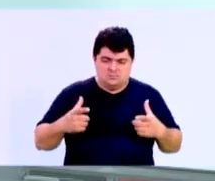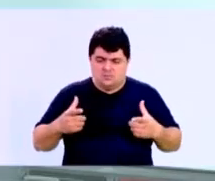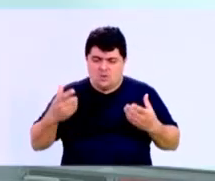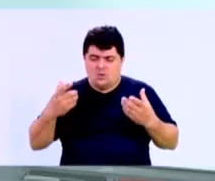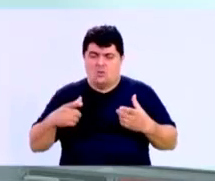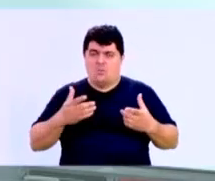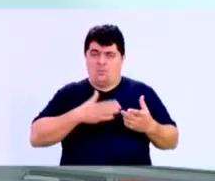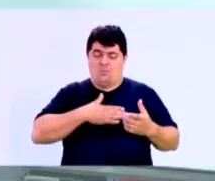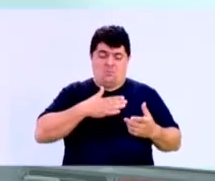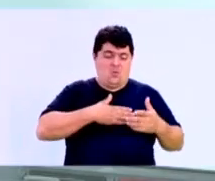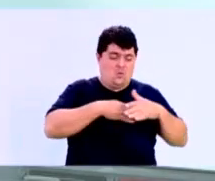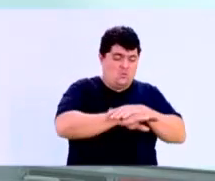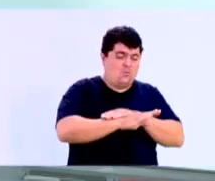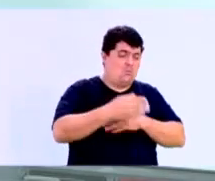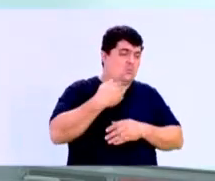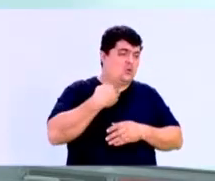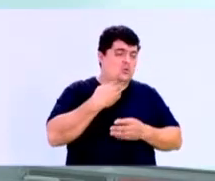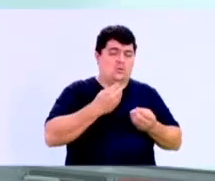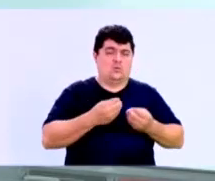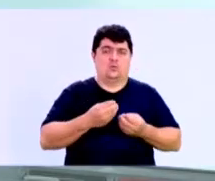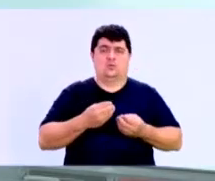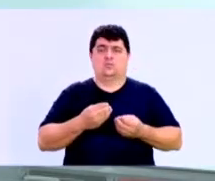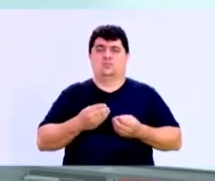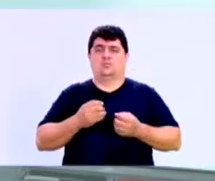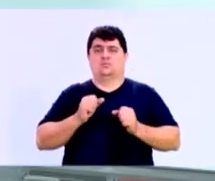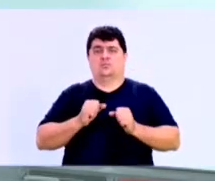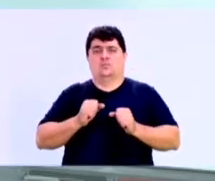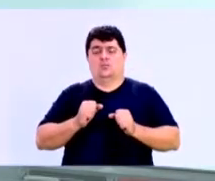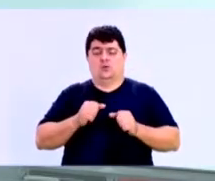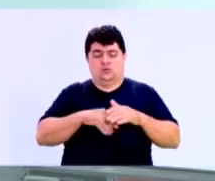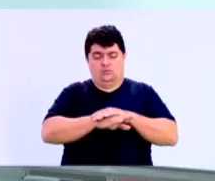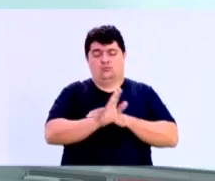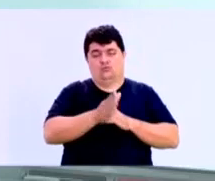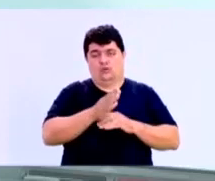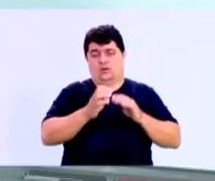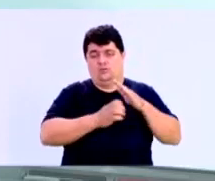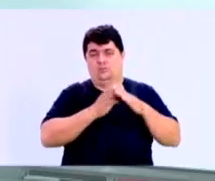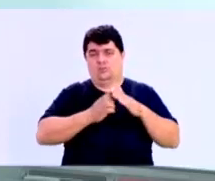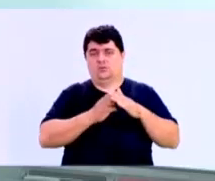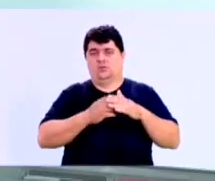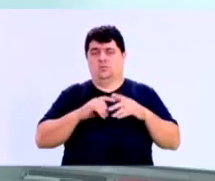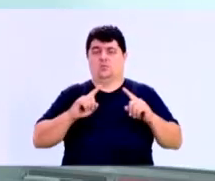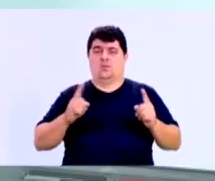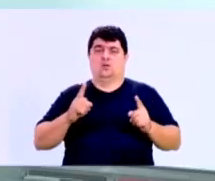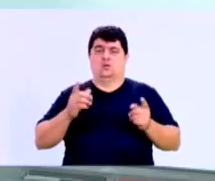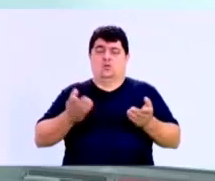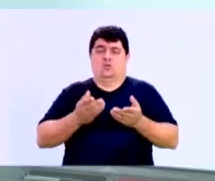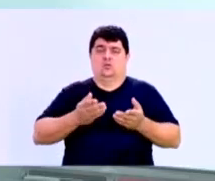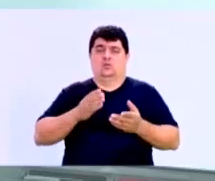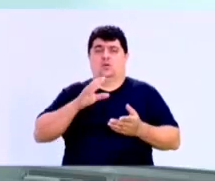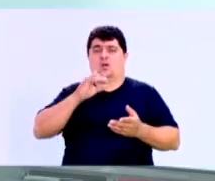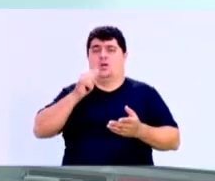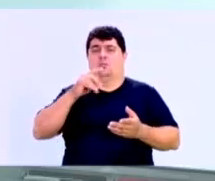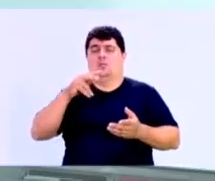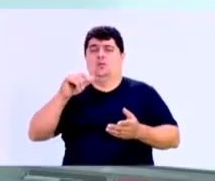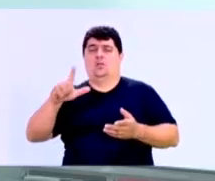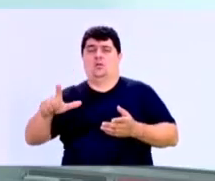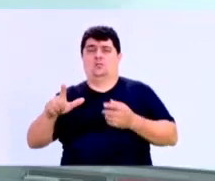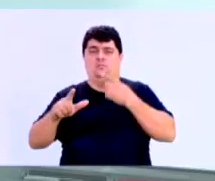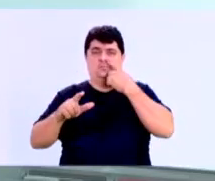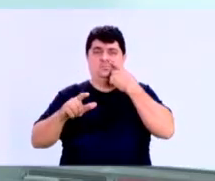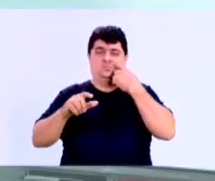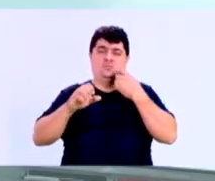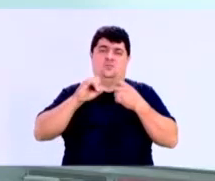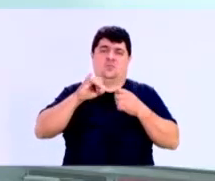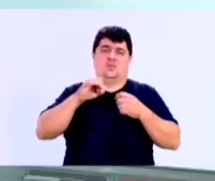duplicados a receber. Ah, pode estar onde? Já pode estar no meu caixa, mas essa hoje é a minha necessidade de capital de giro, ok? Quando eu falo de saldo